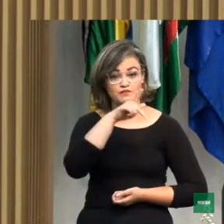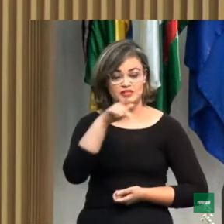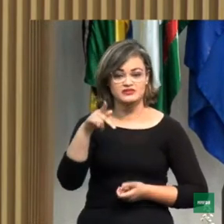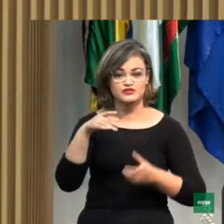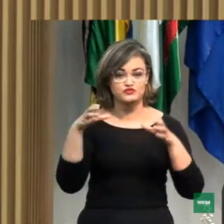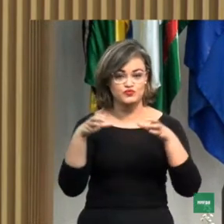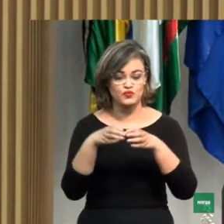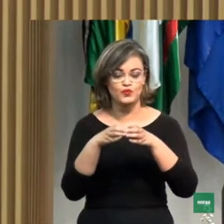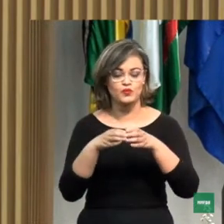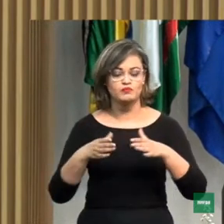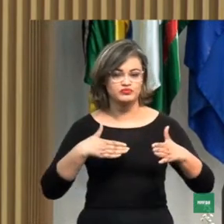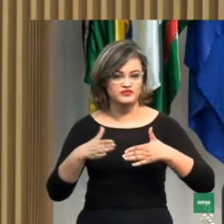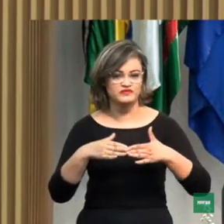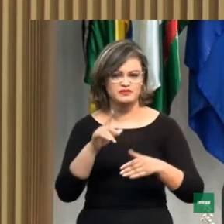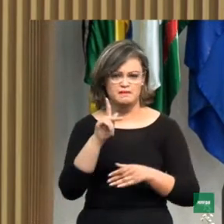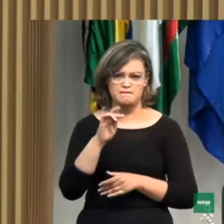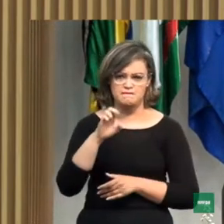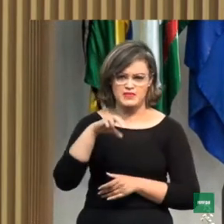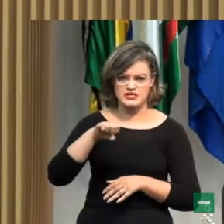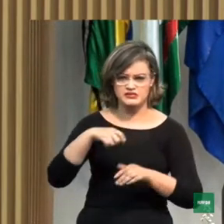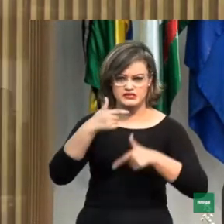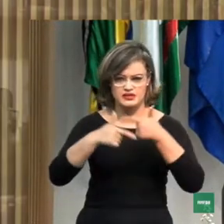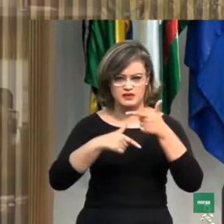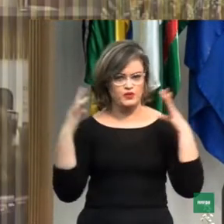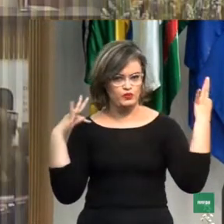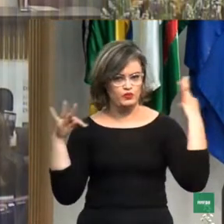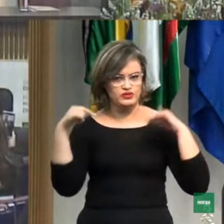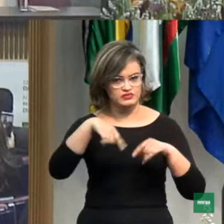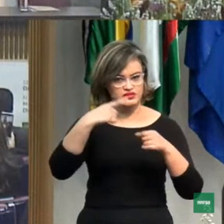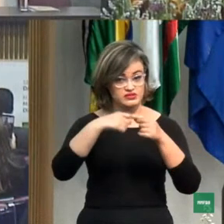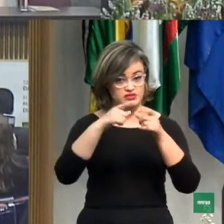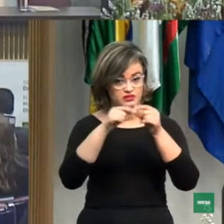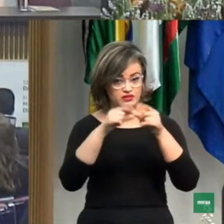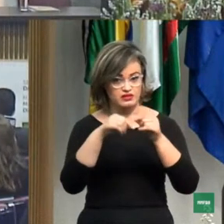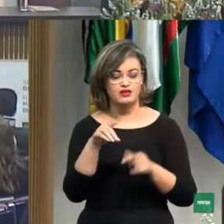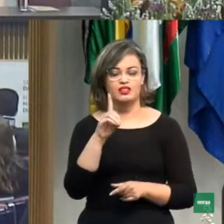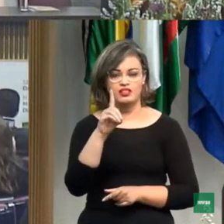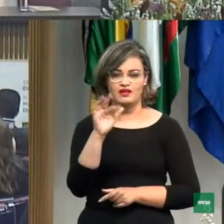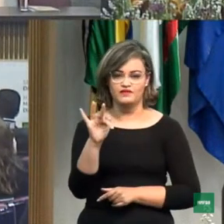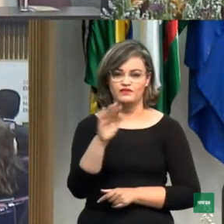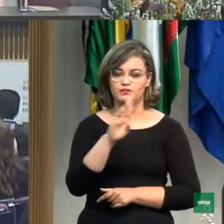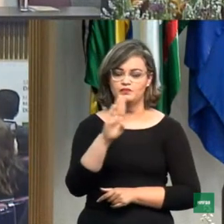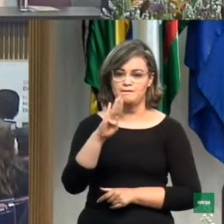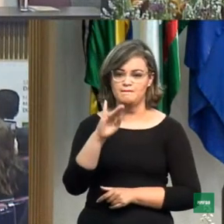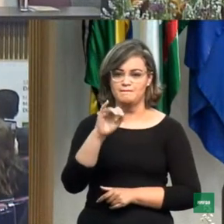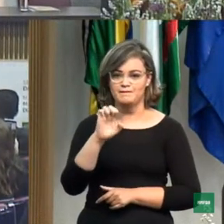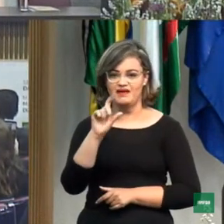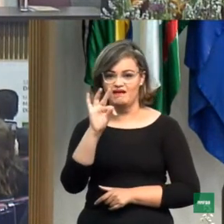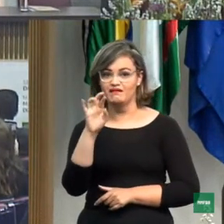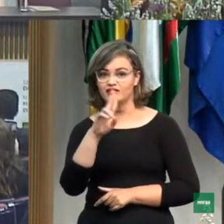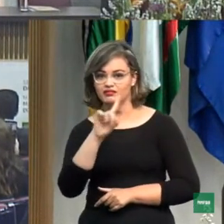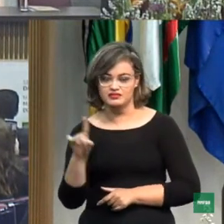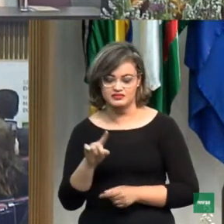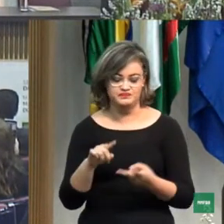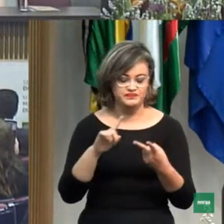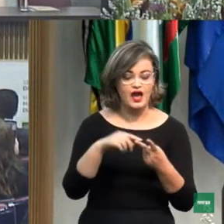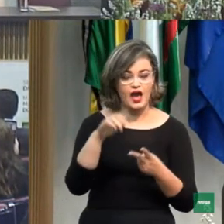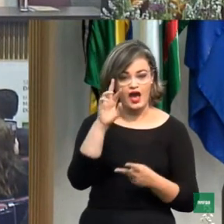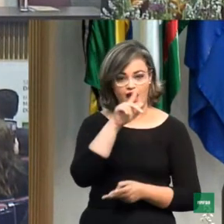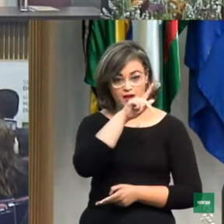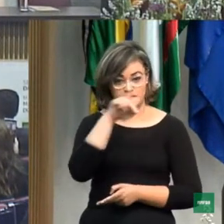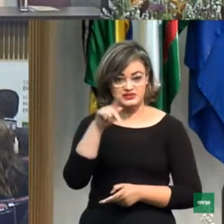Bens, Serviços e Turismo do DF, Beatriz Guimarães. Da presidente da Associação de Mulheres de Negócios